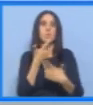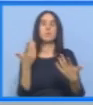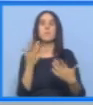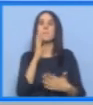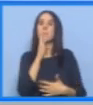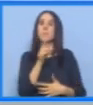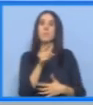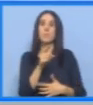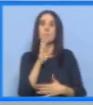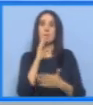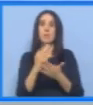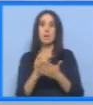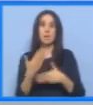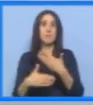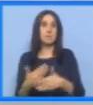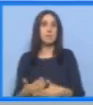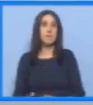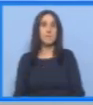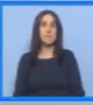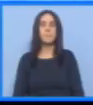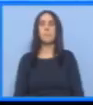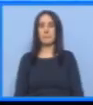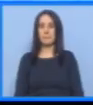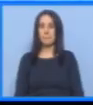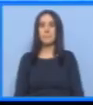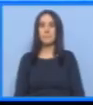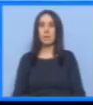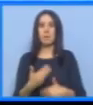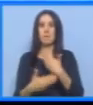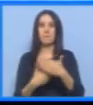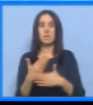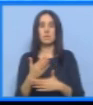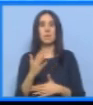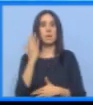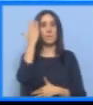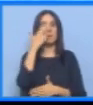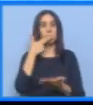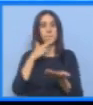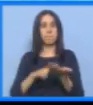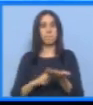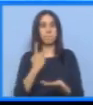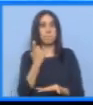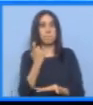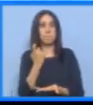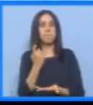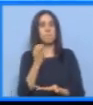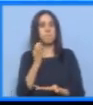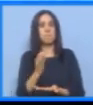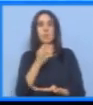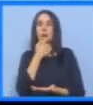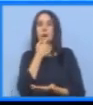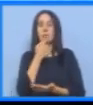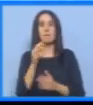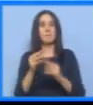agora é determinante para que o processo avance, não é? Para que o processo avance, até para a beatificação primeiro e para a canonização, é preciso realmente aquilo que se